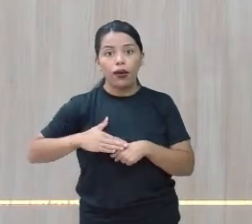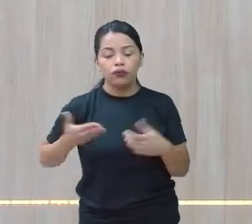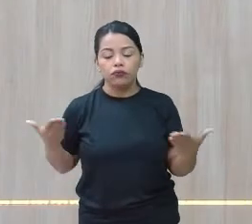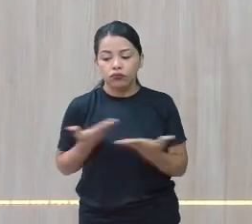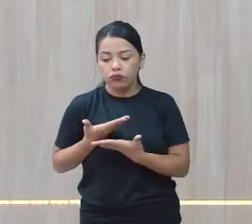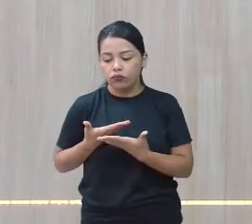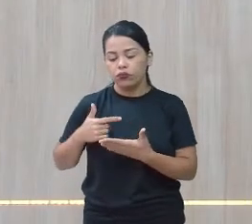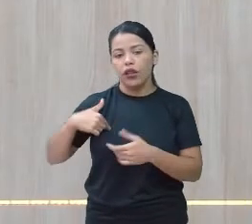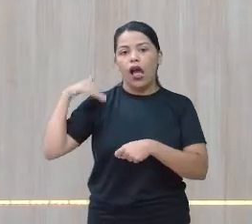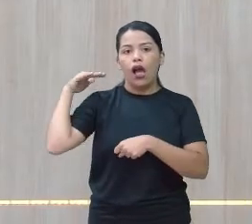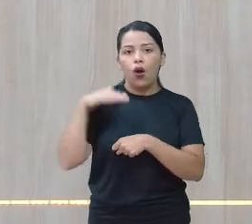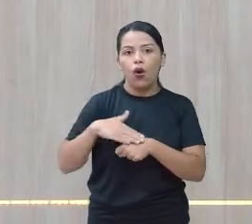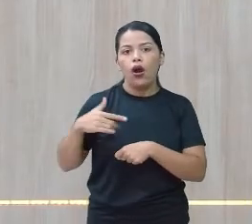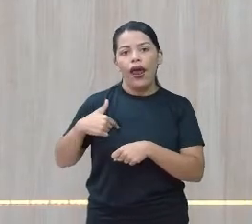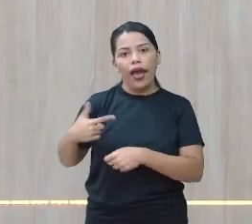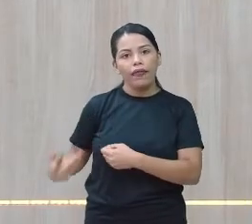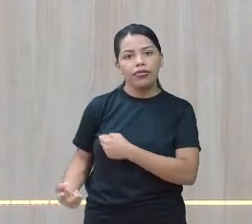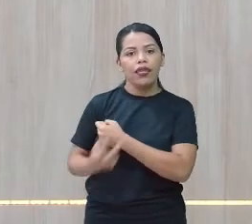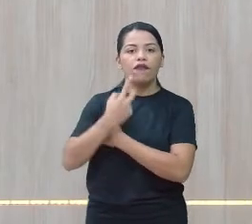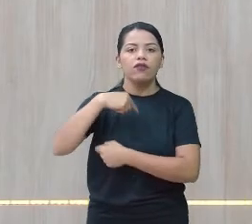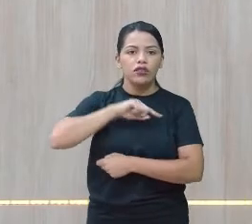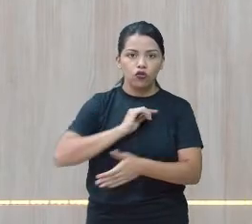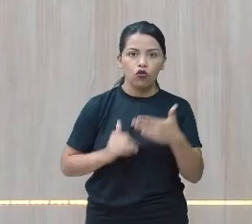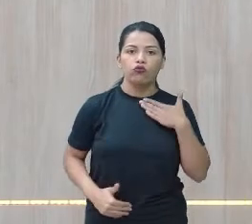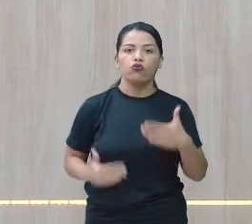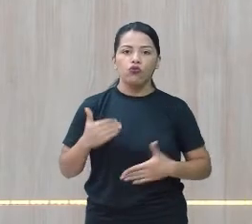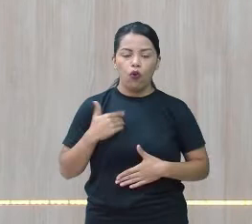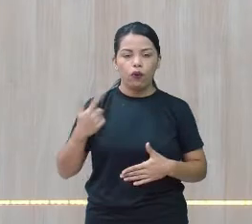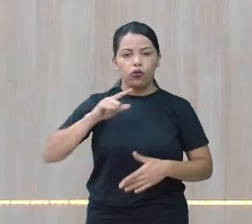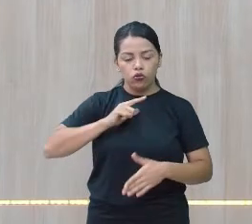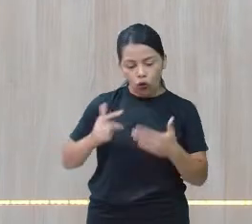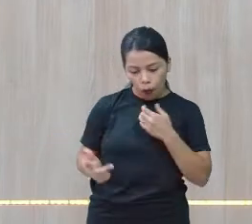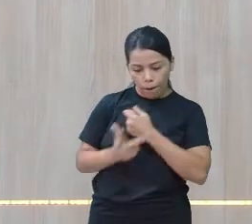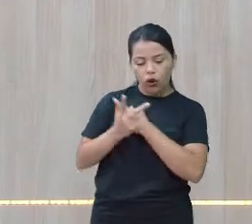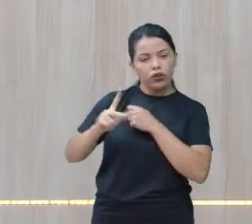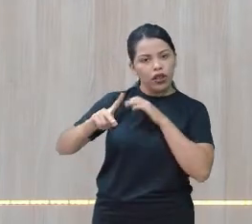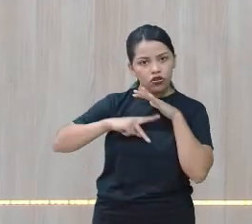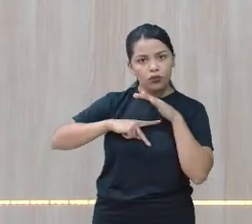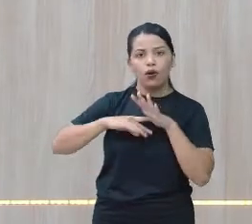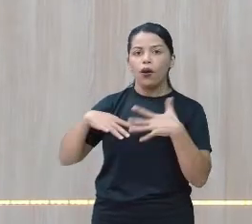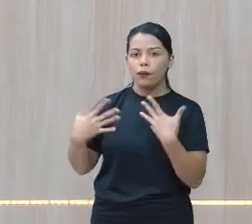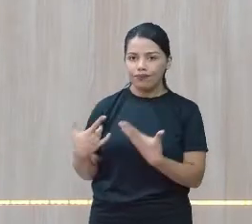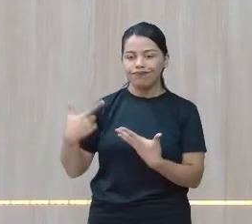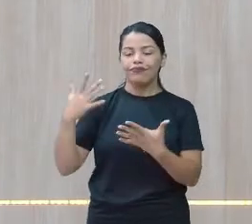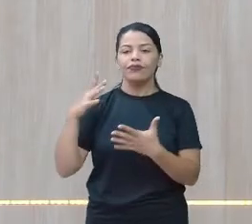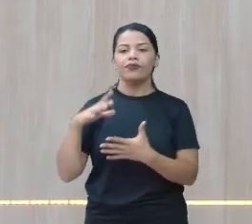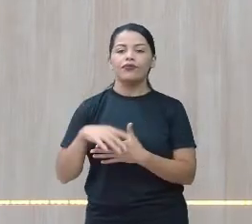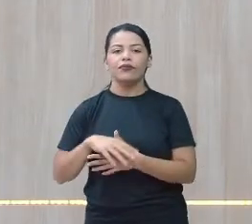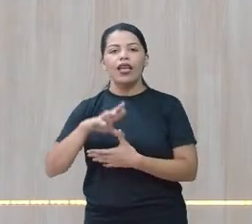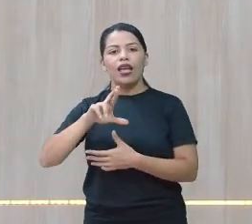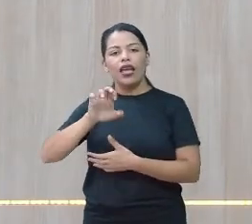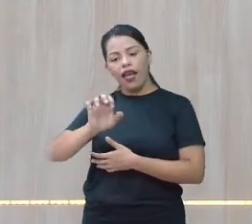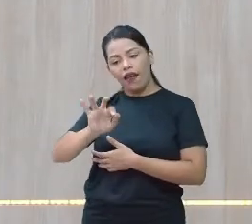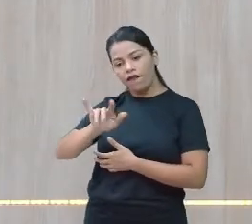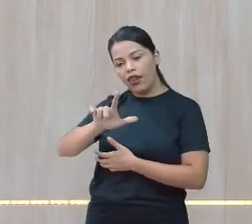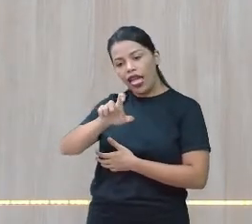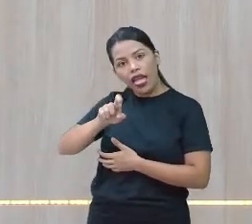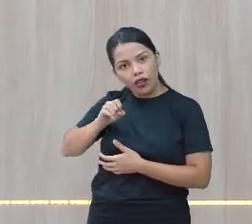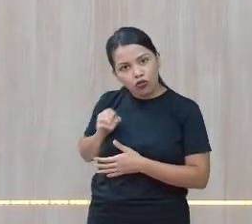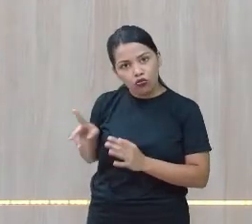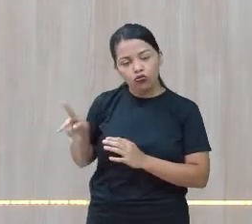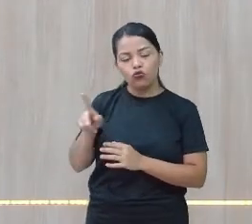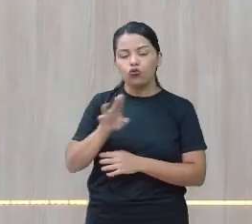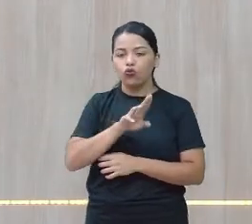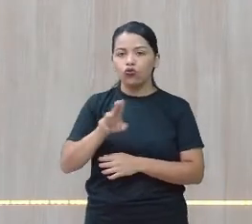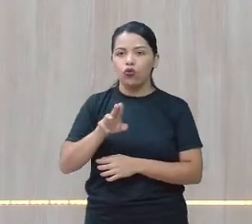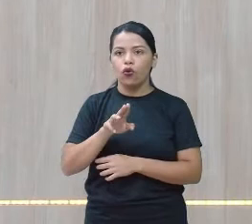a defesa do nosso corpo é uma proteção que o nosso corpo tem. Então, esse reflexo aí é chamado de reflexo de retirada ou até